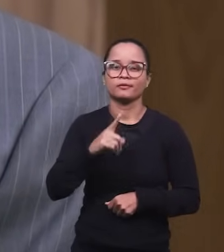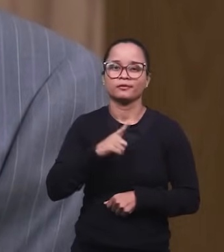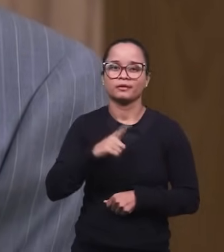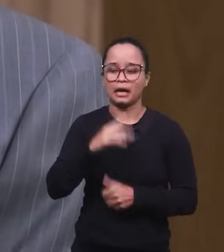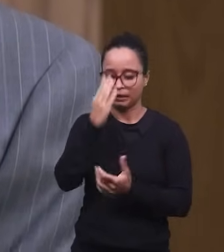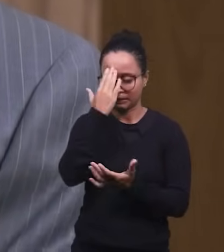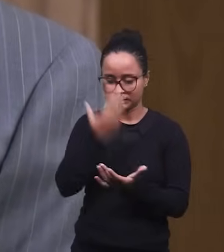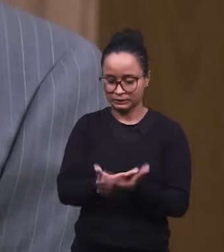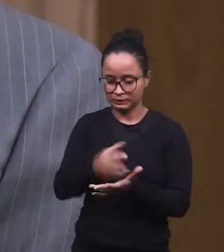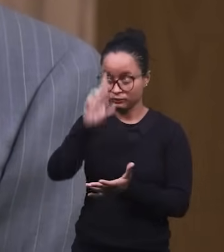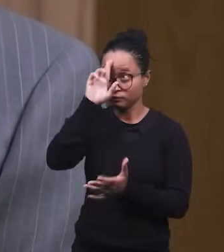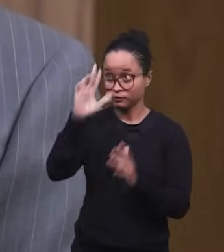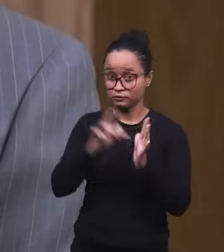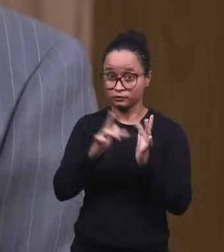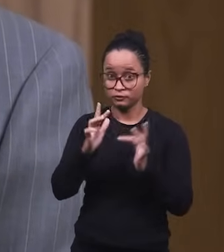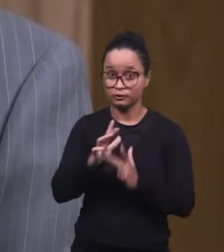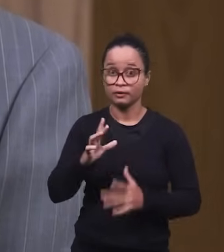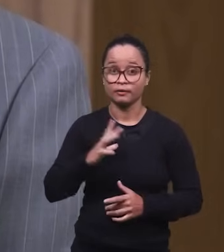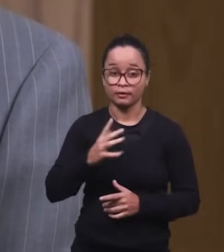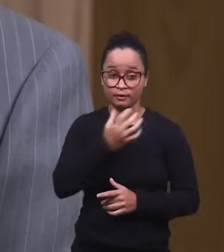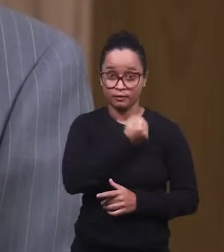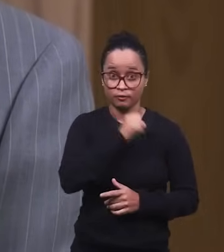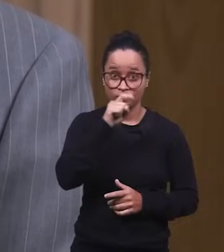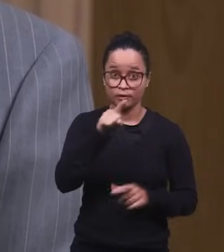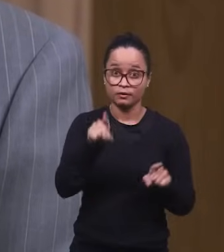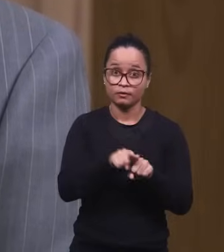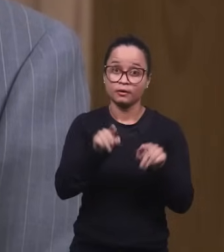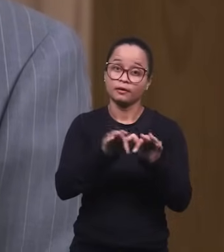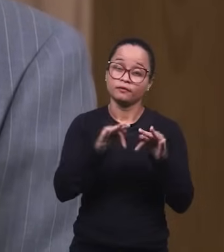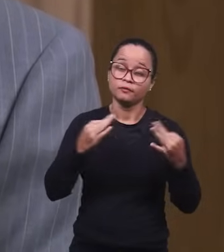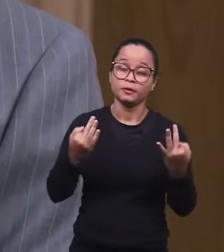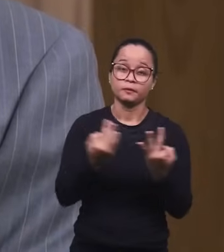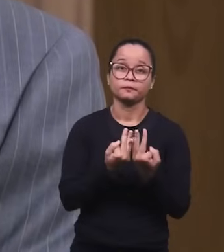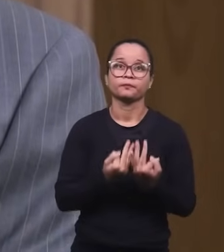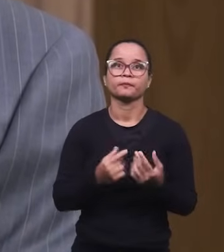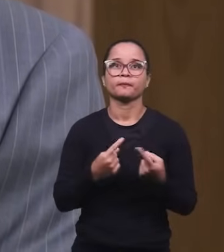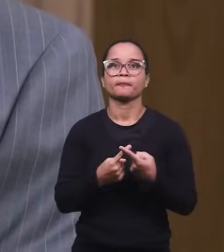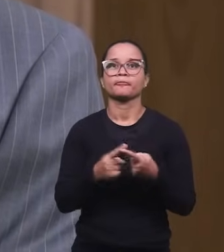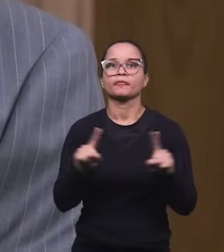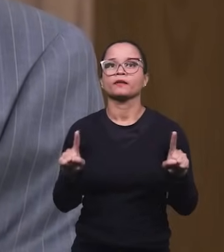promessa. Crer no Senhor Jesus, será salvo tu e a tua casa. Mas,